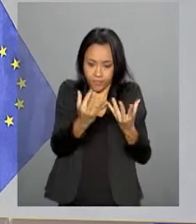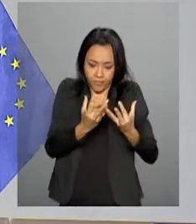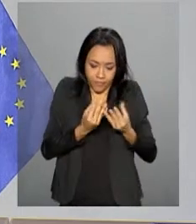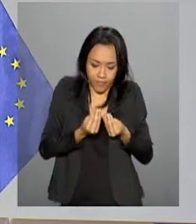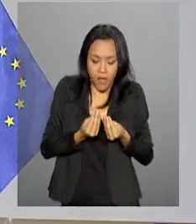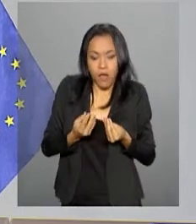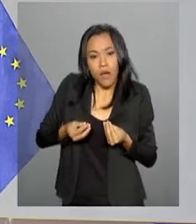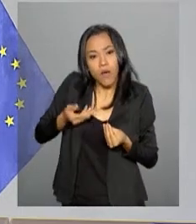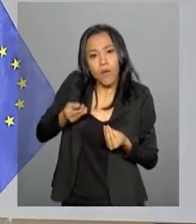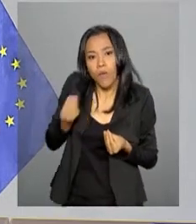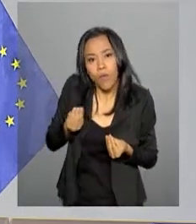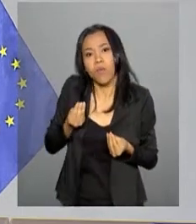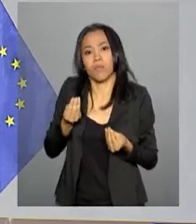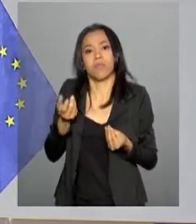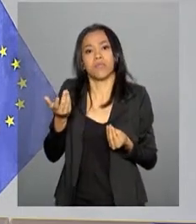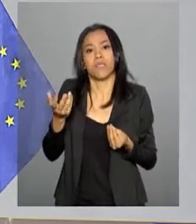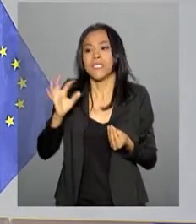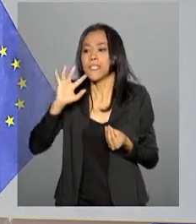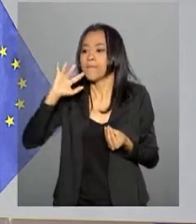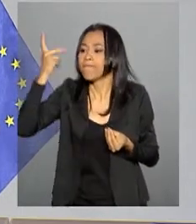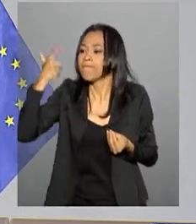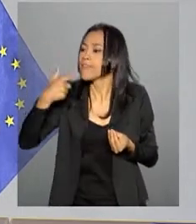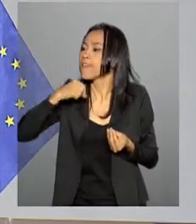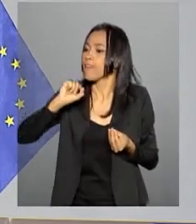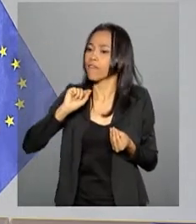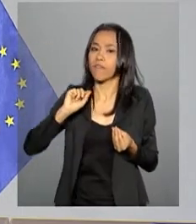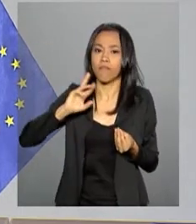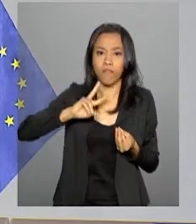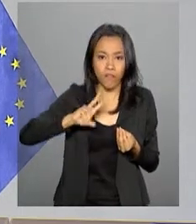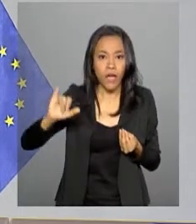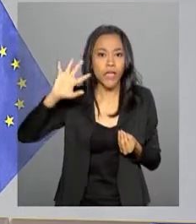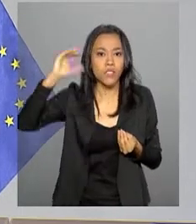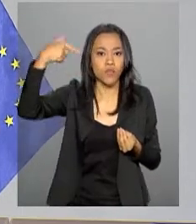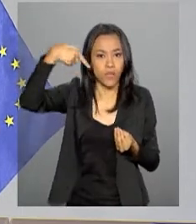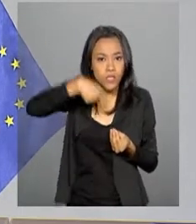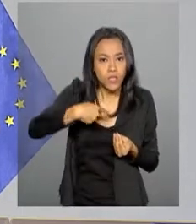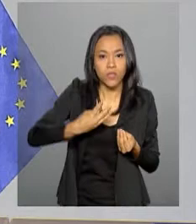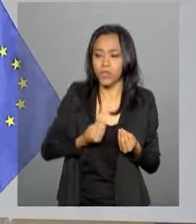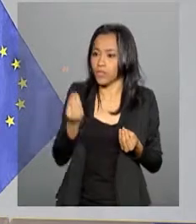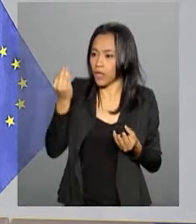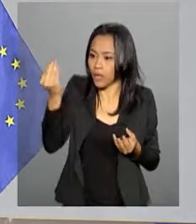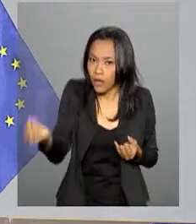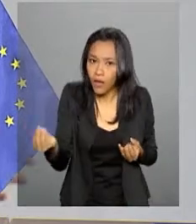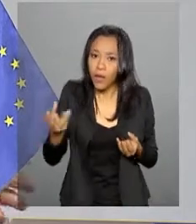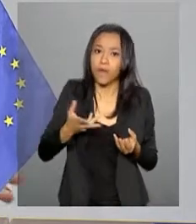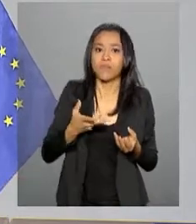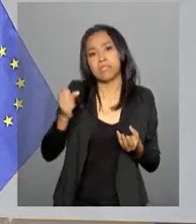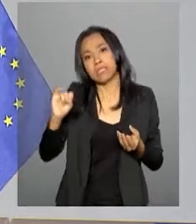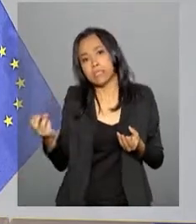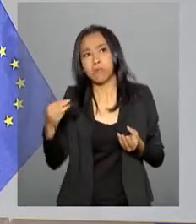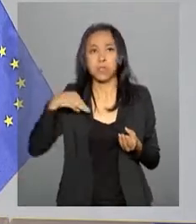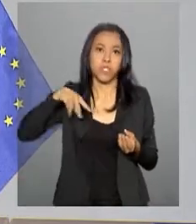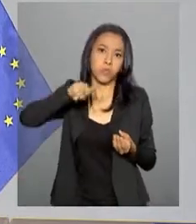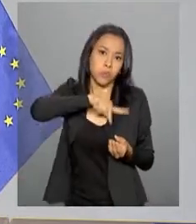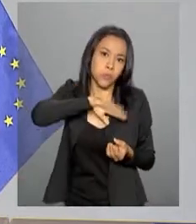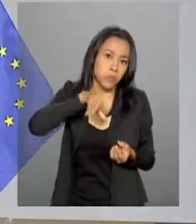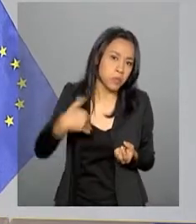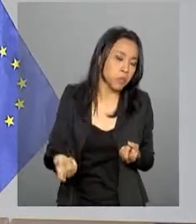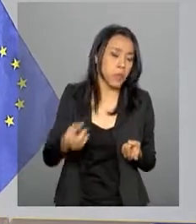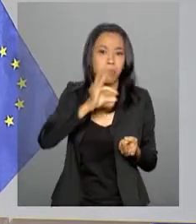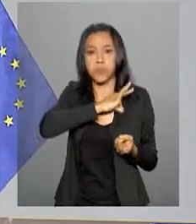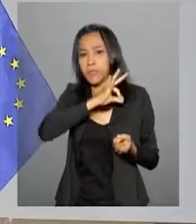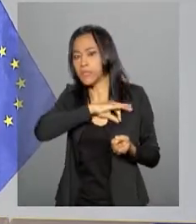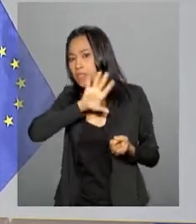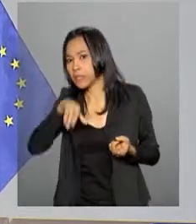qual a autoridade competente para a atuação, se é o Ministério Público, se é a Polícia